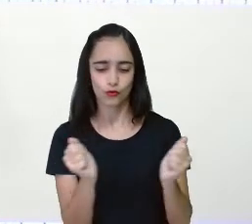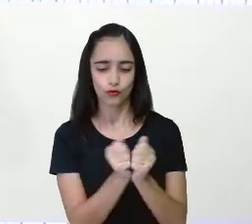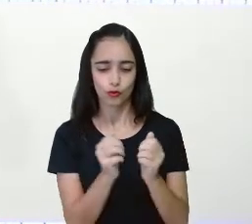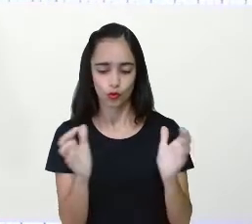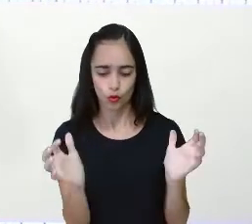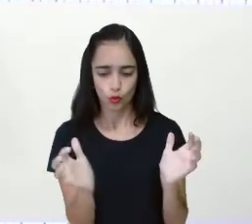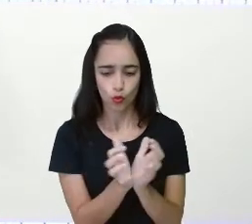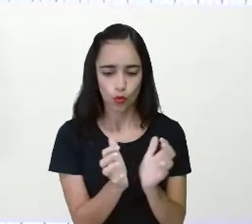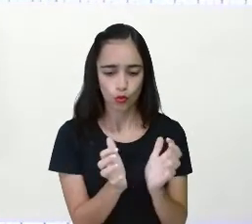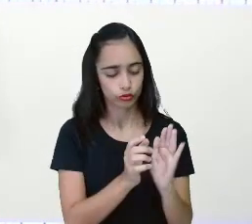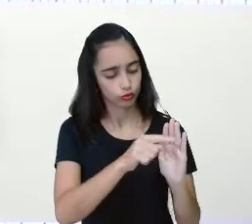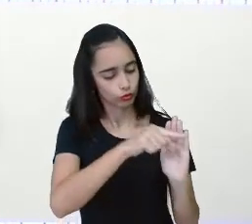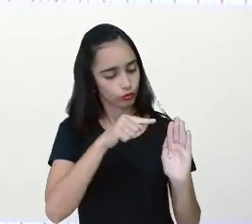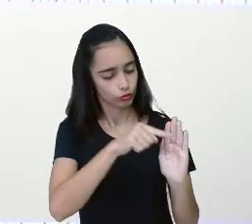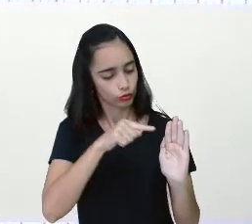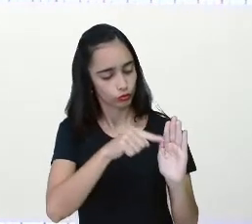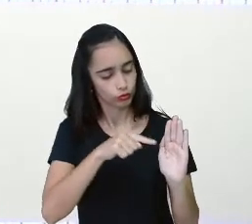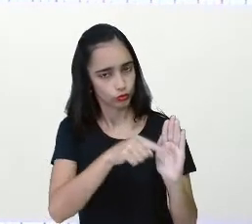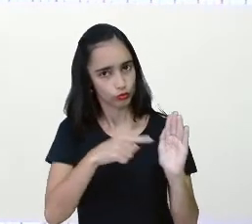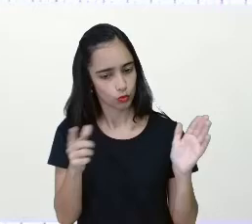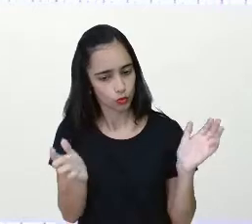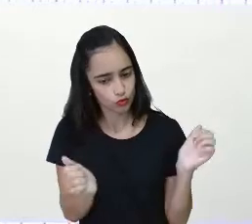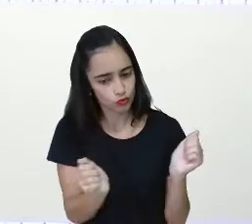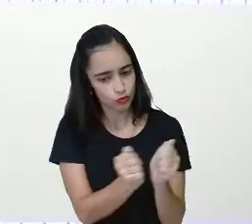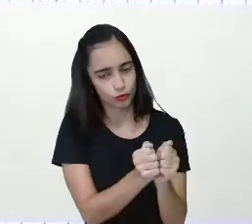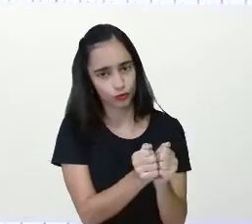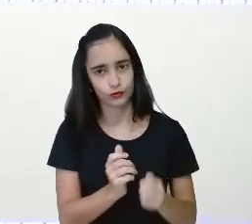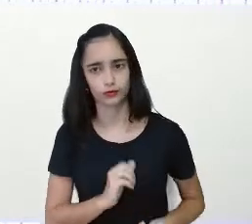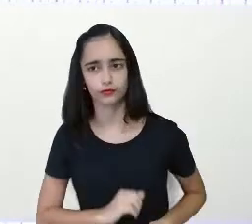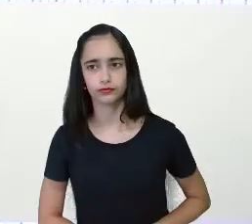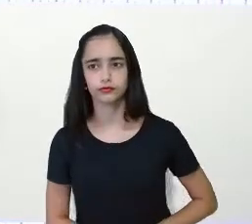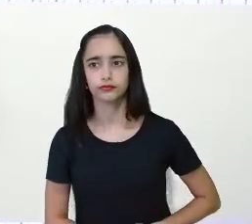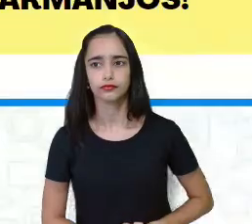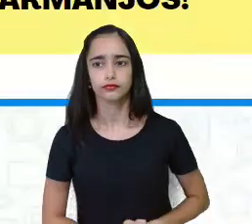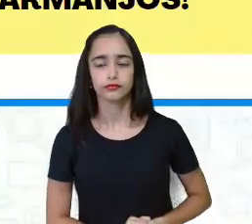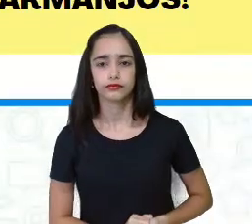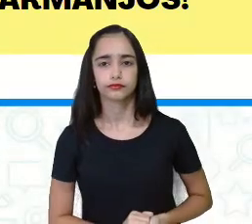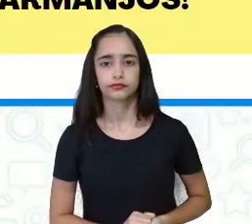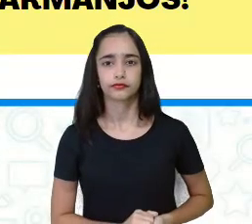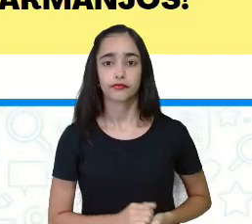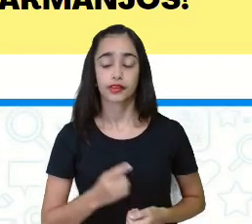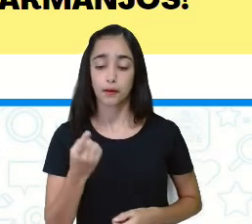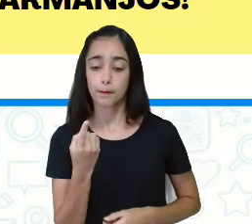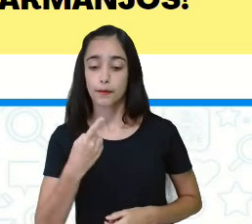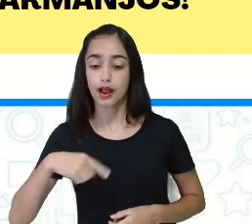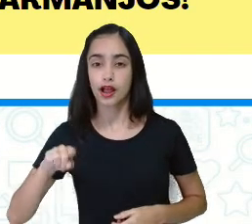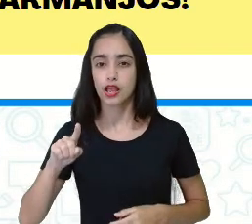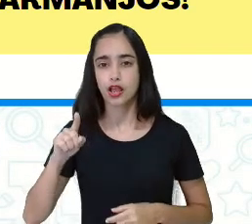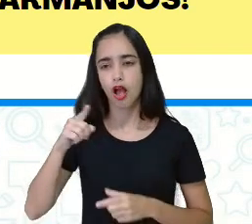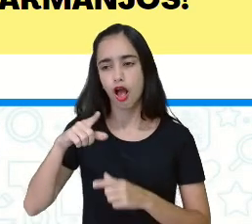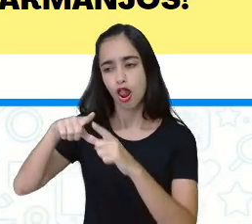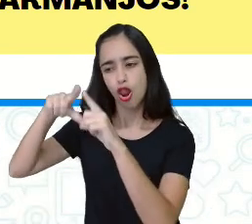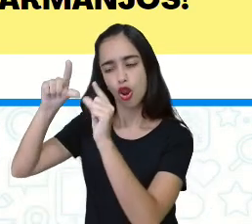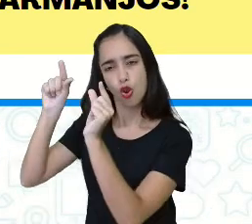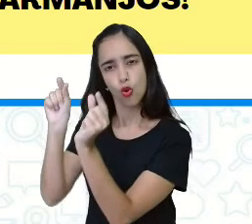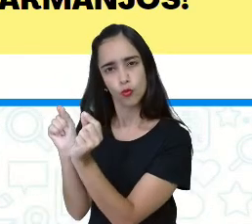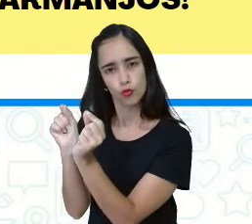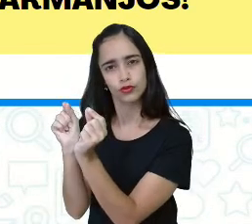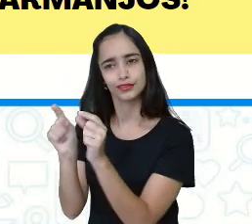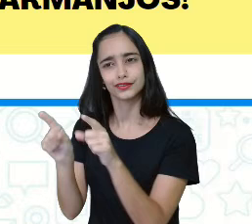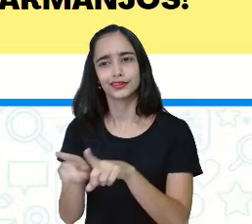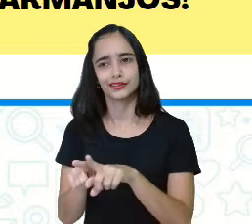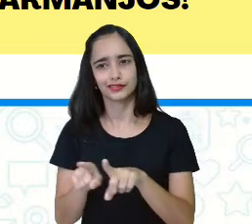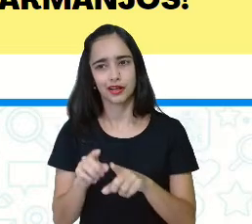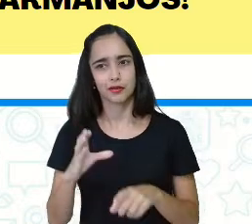de versos. Vamos verificar isso. Olha só, Para Ir à Lua, também é de